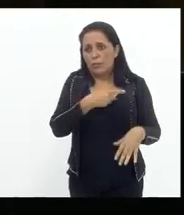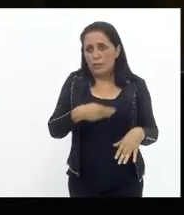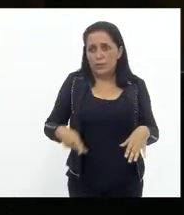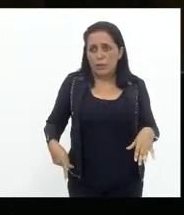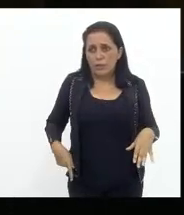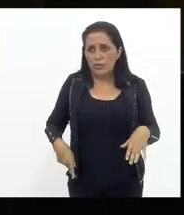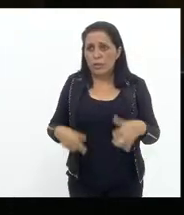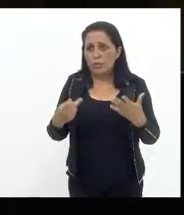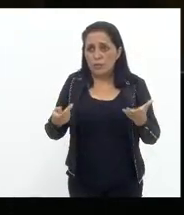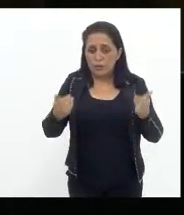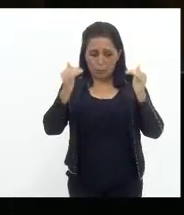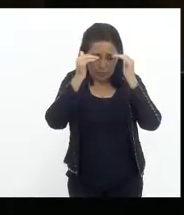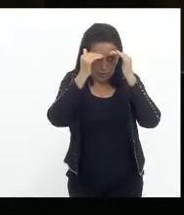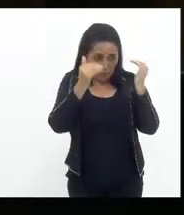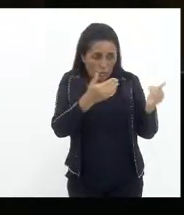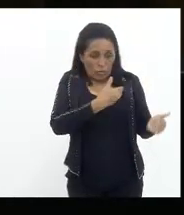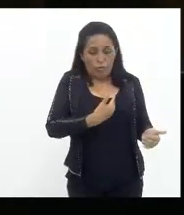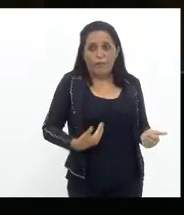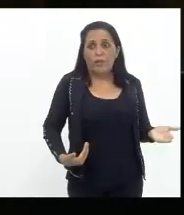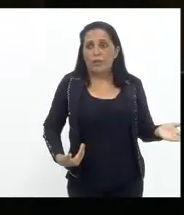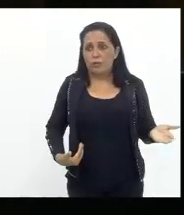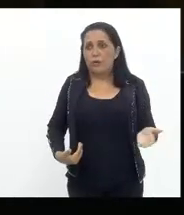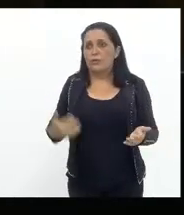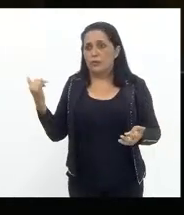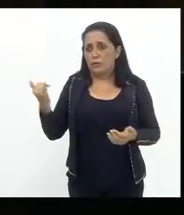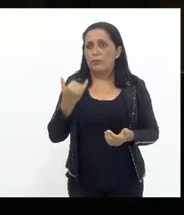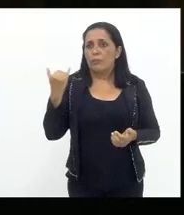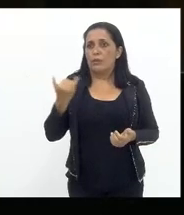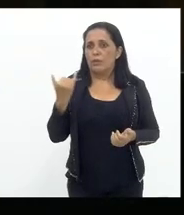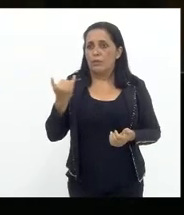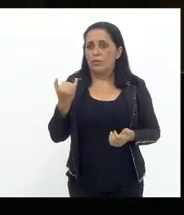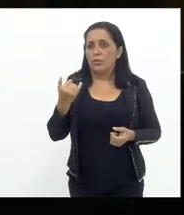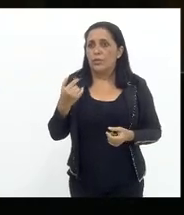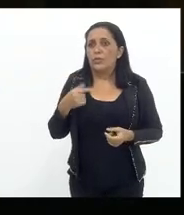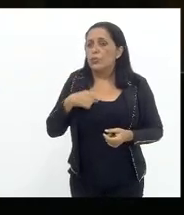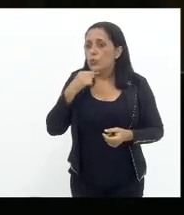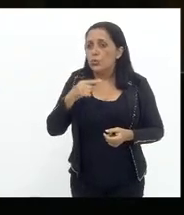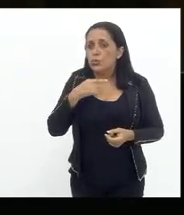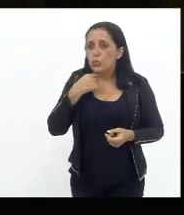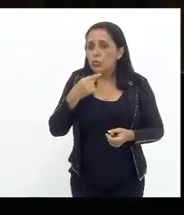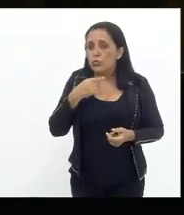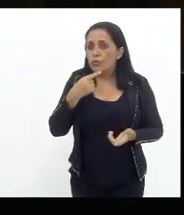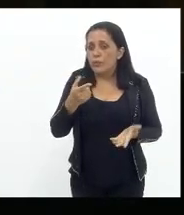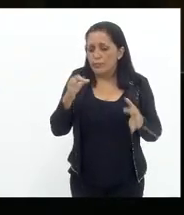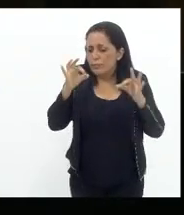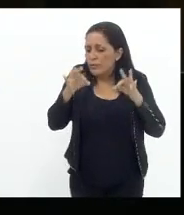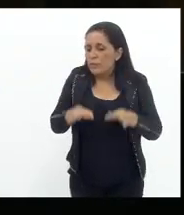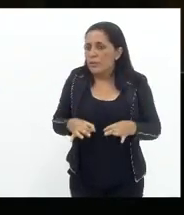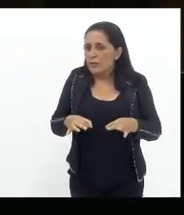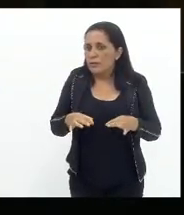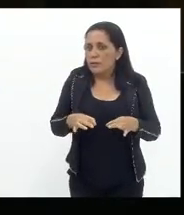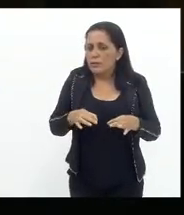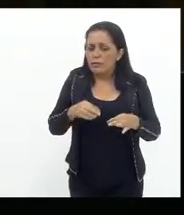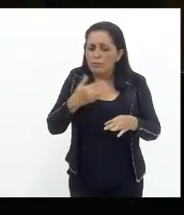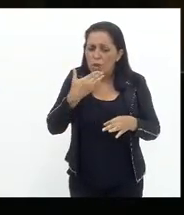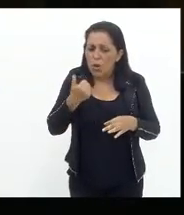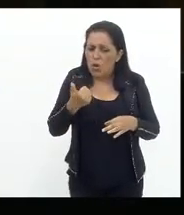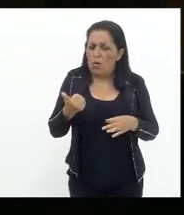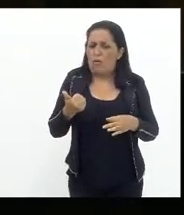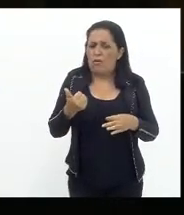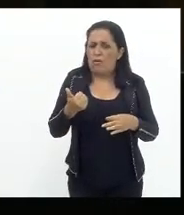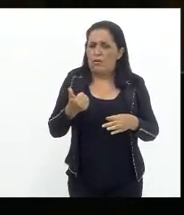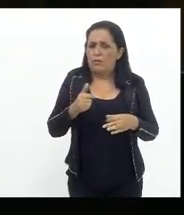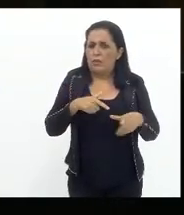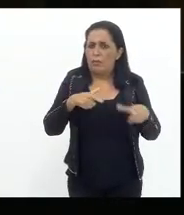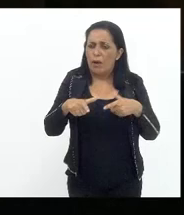ficam subordinadas aos governadores, e isso é muito importante. Não há dúvida de garantir melhores condições de trabalho e